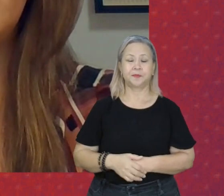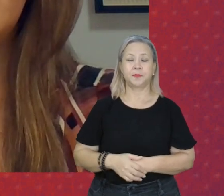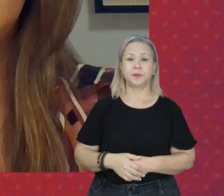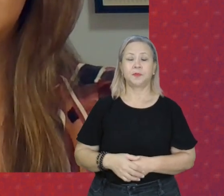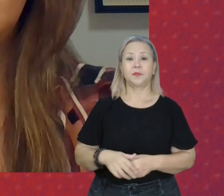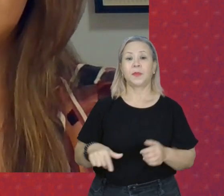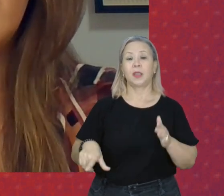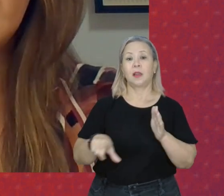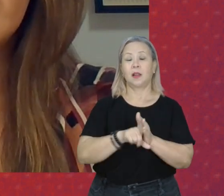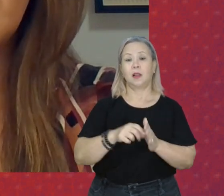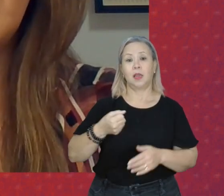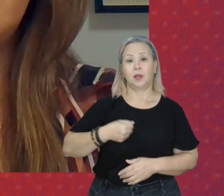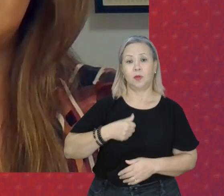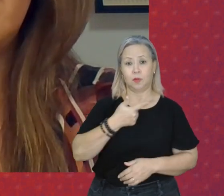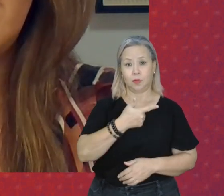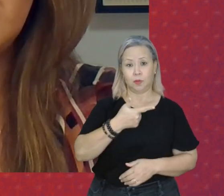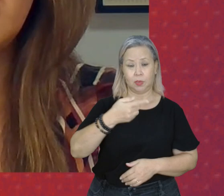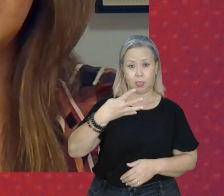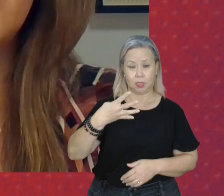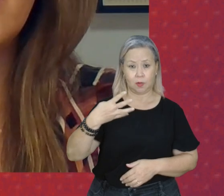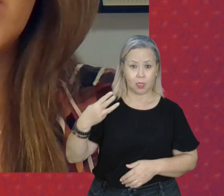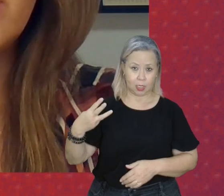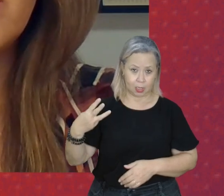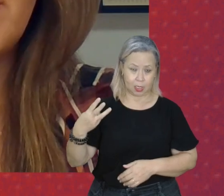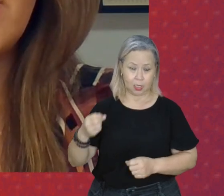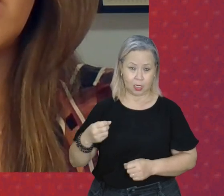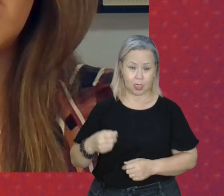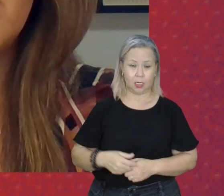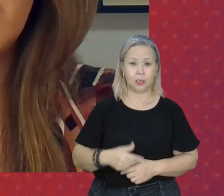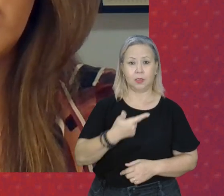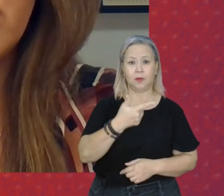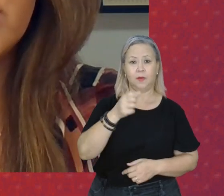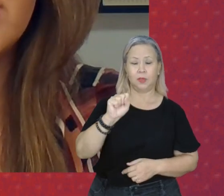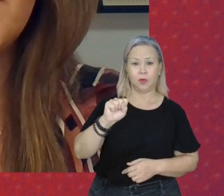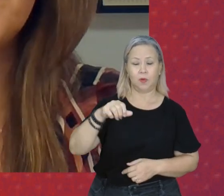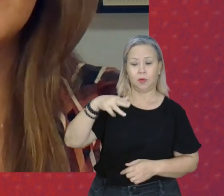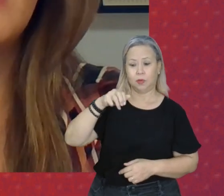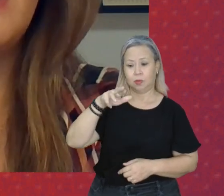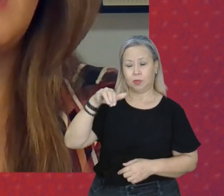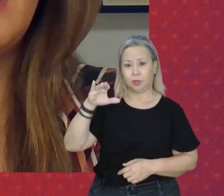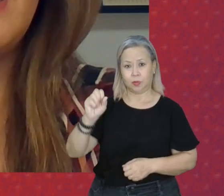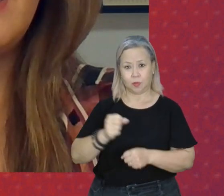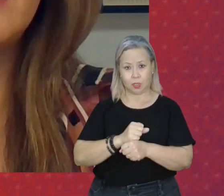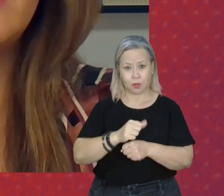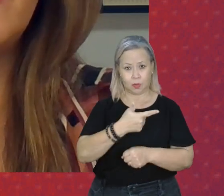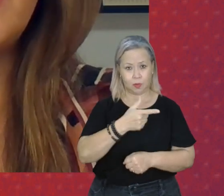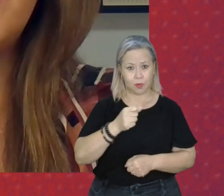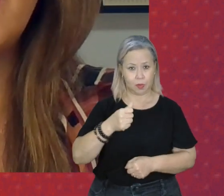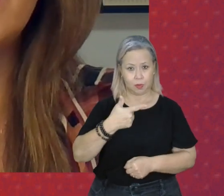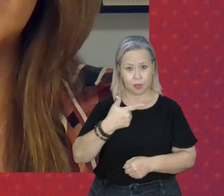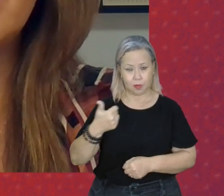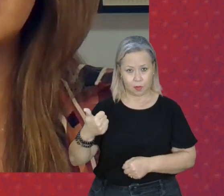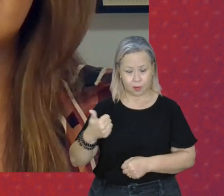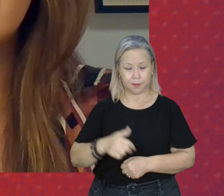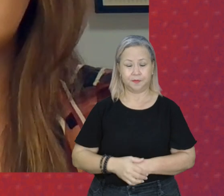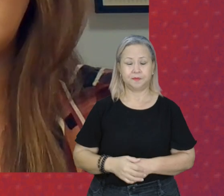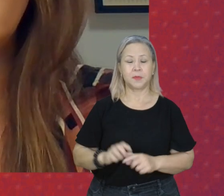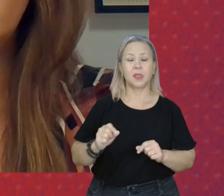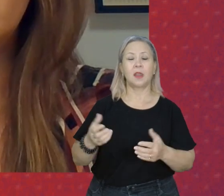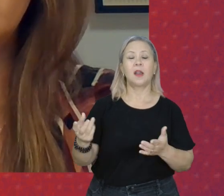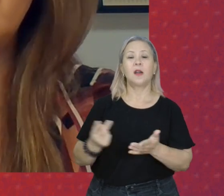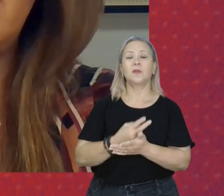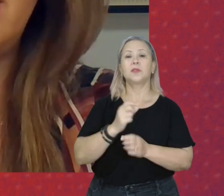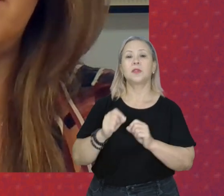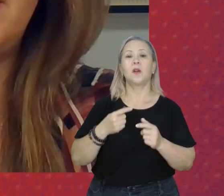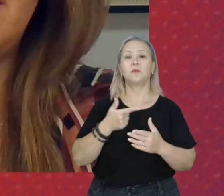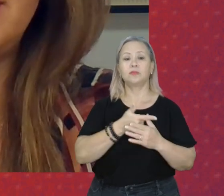2000 lei número 243, de 28 de maio de 2012, que veio por conta do